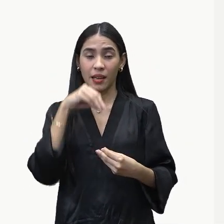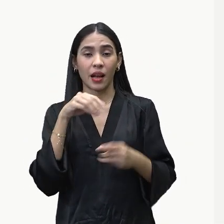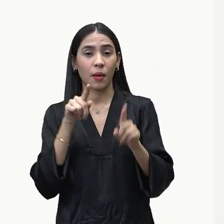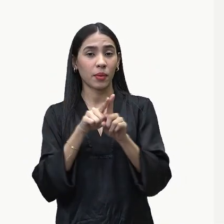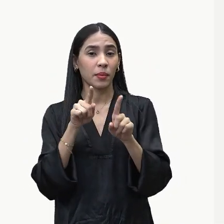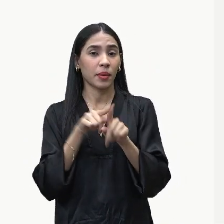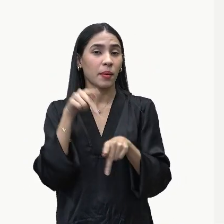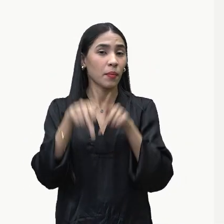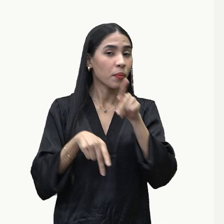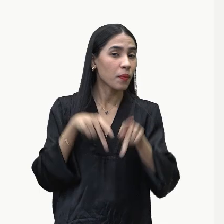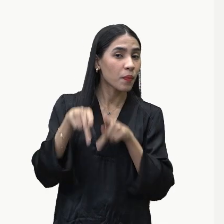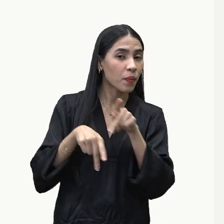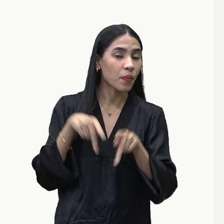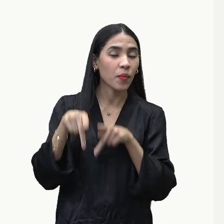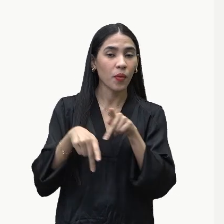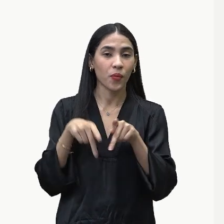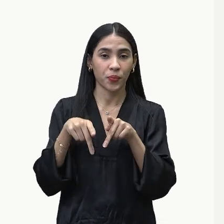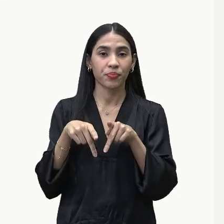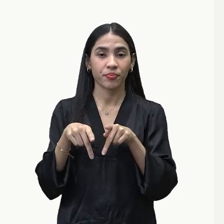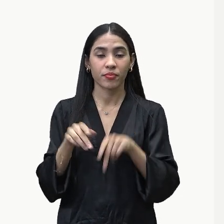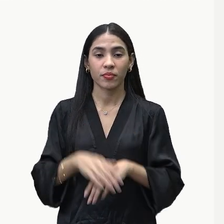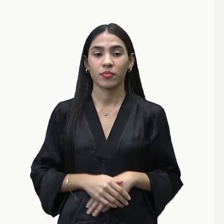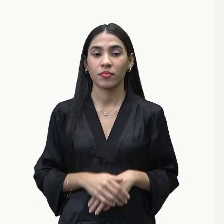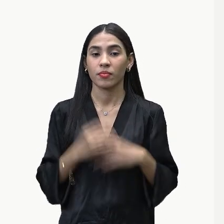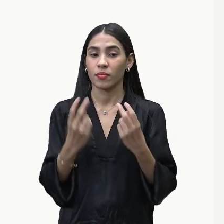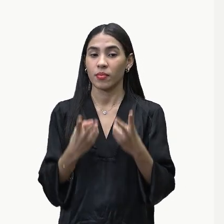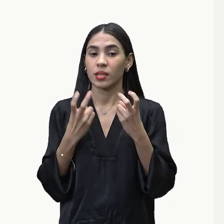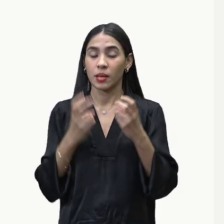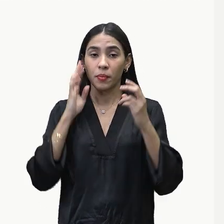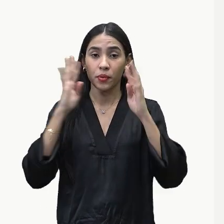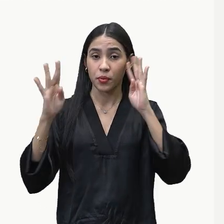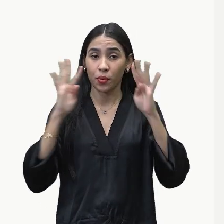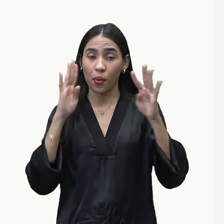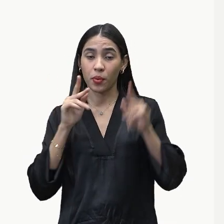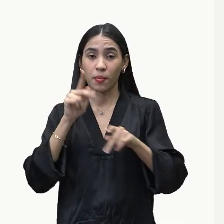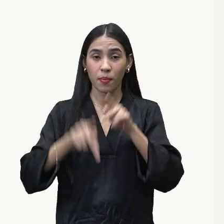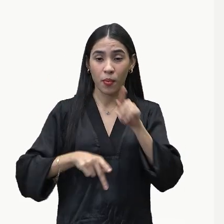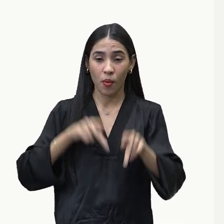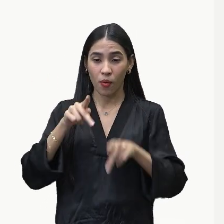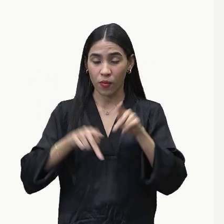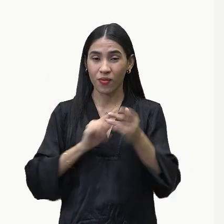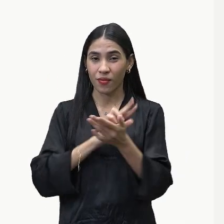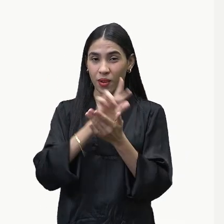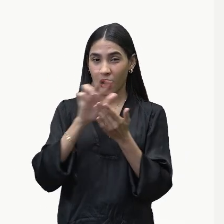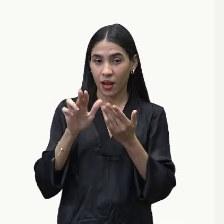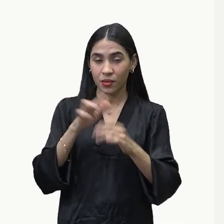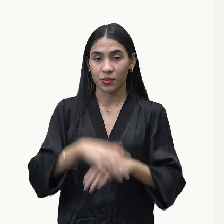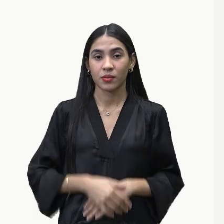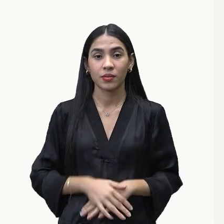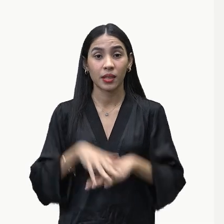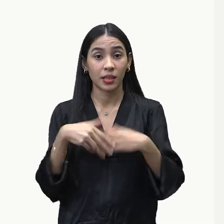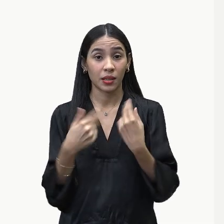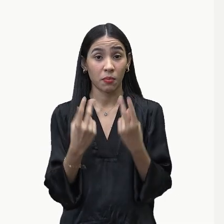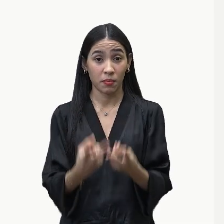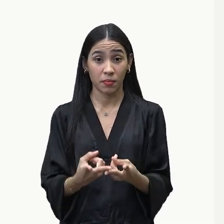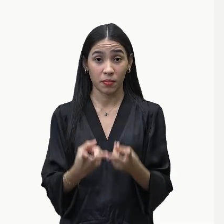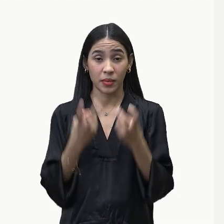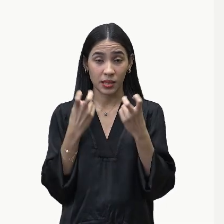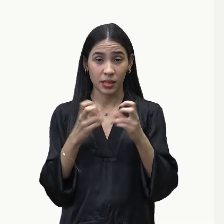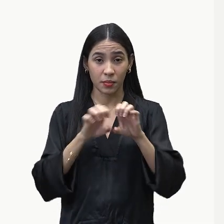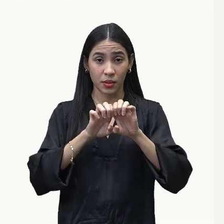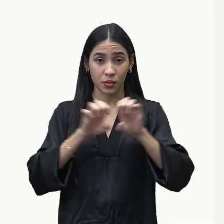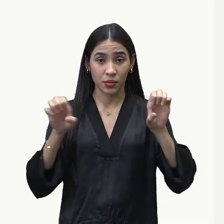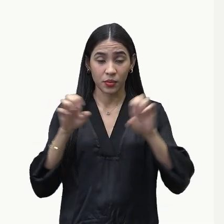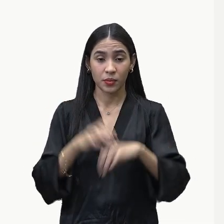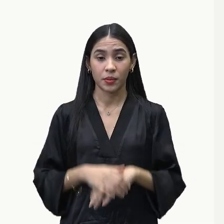eu tinha a alma, olha só, de sonhos povoada. Observe que a gente pode observar bem essa construção